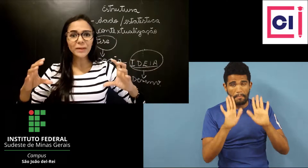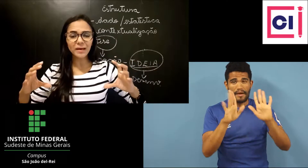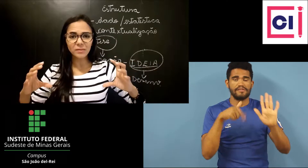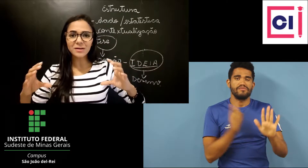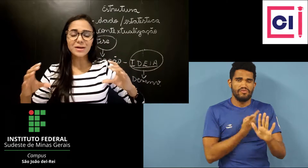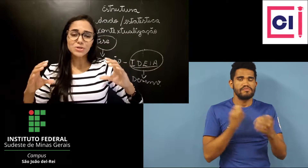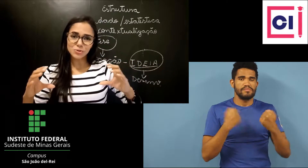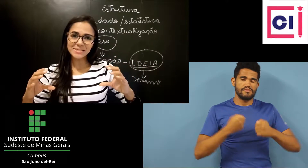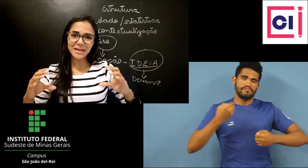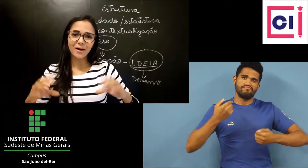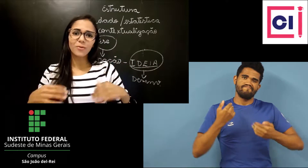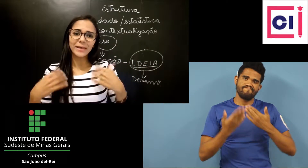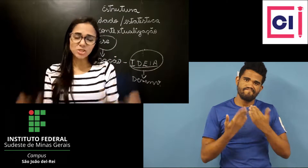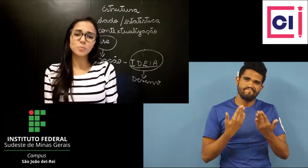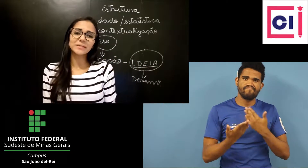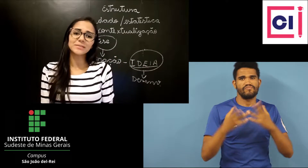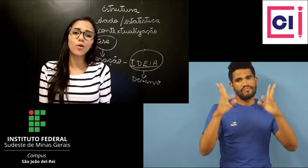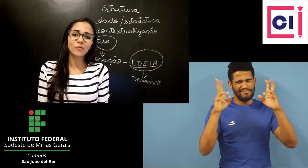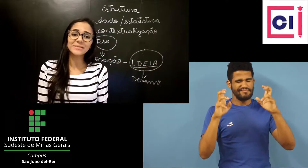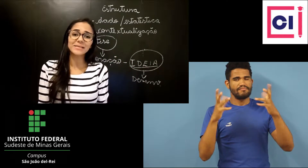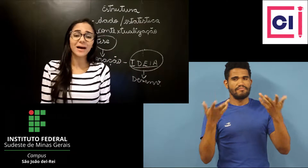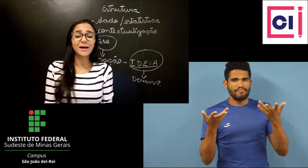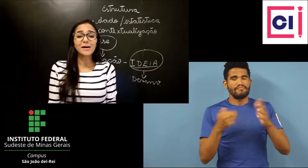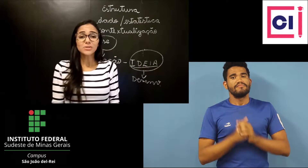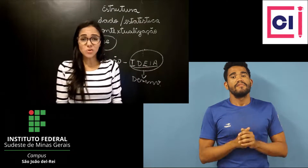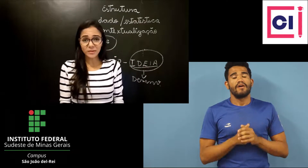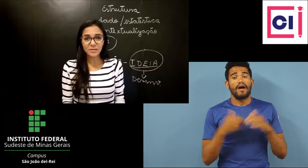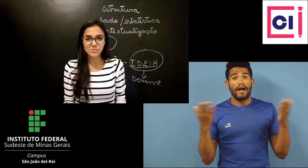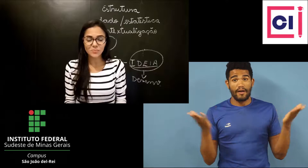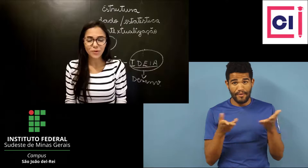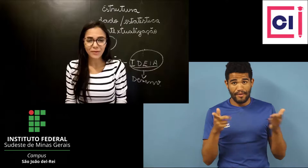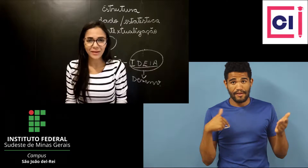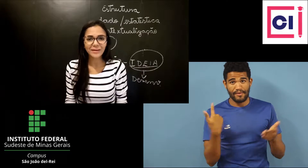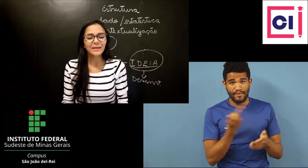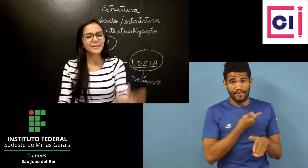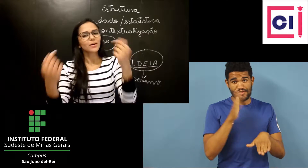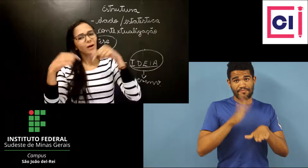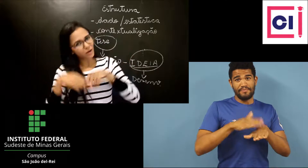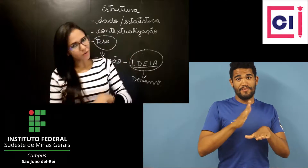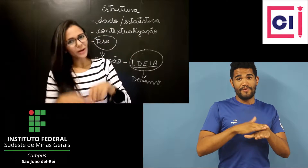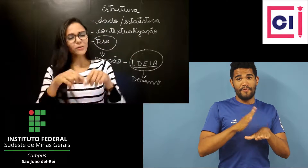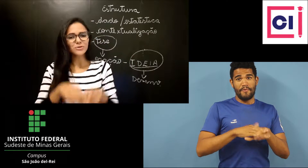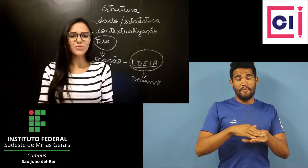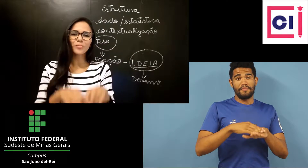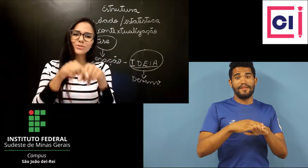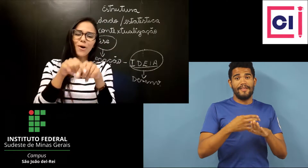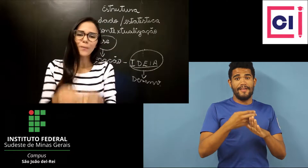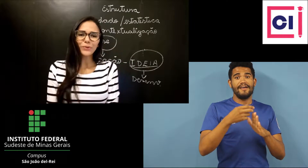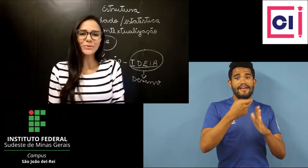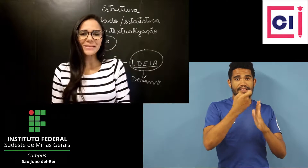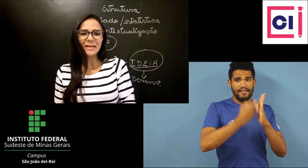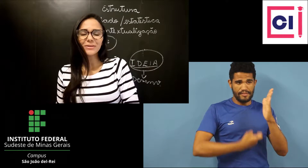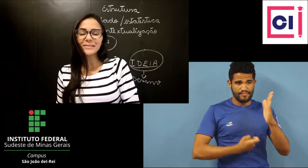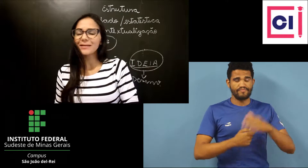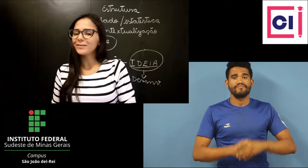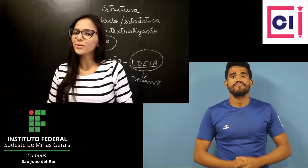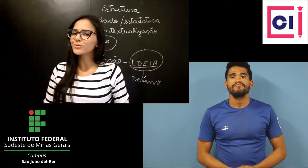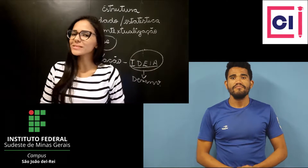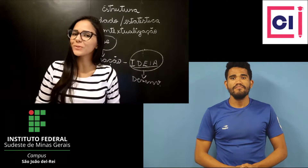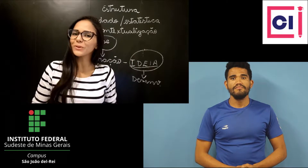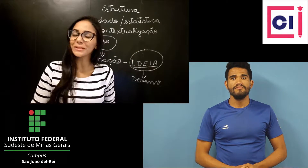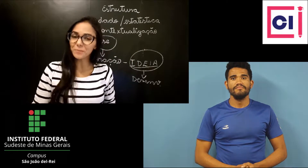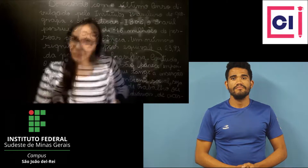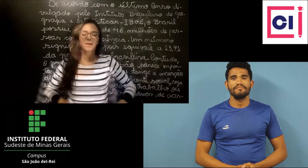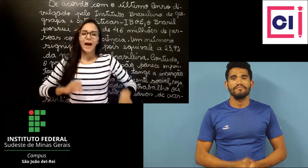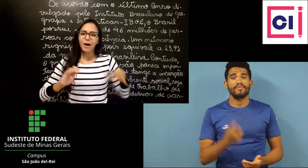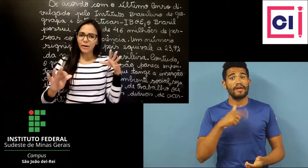um problema social e a gente precisa conversar sobre isso, ok? Então, agora nós vamos produzir a nossa